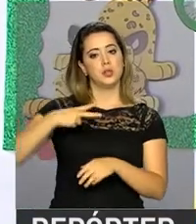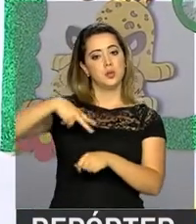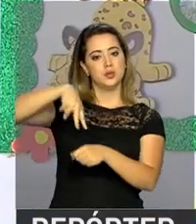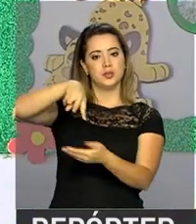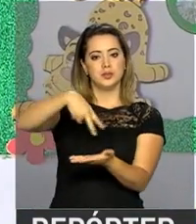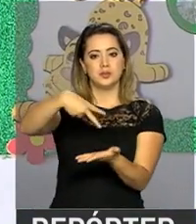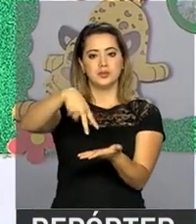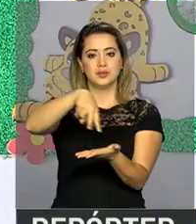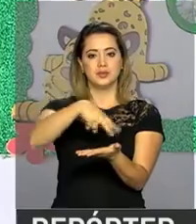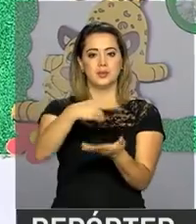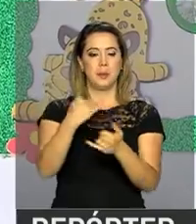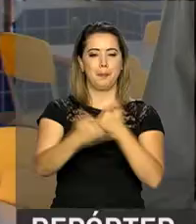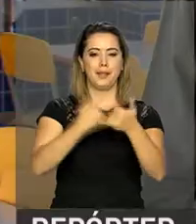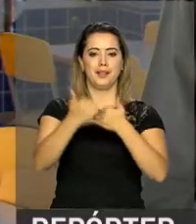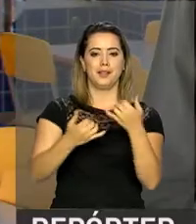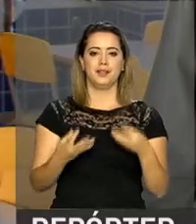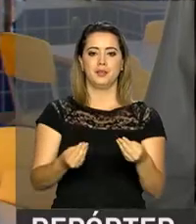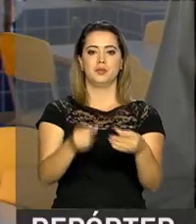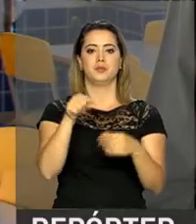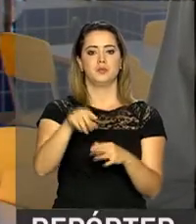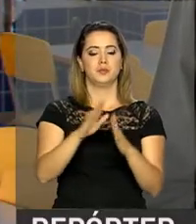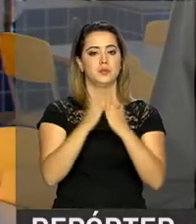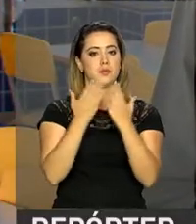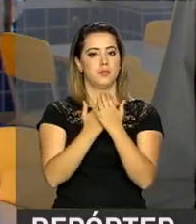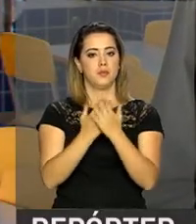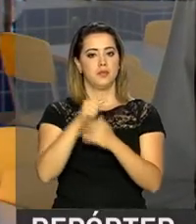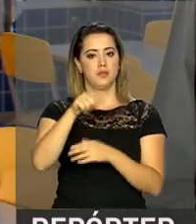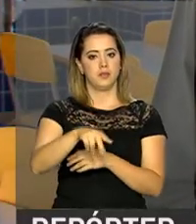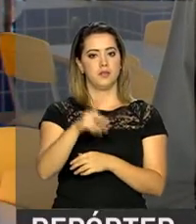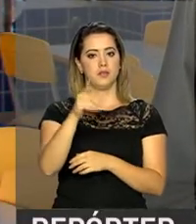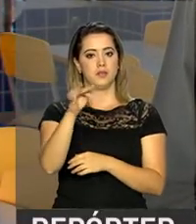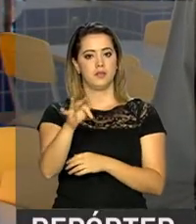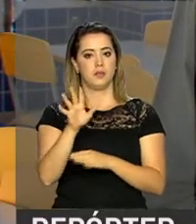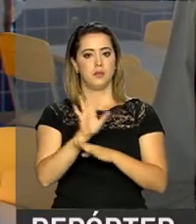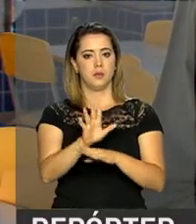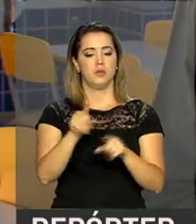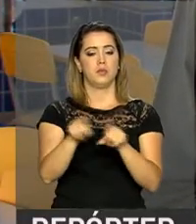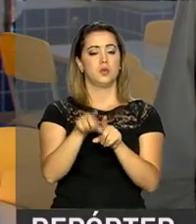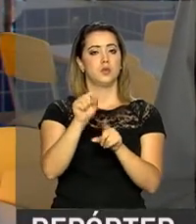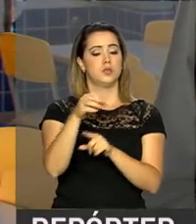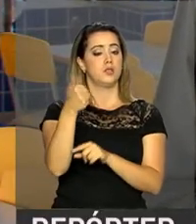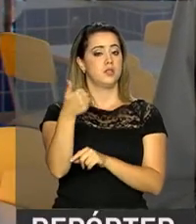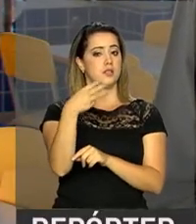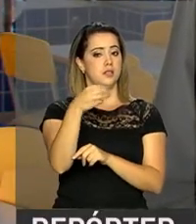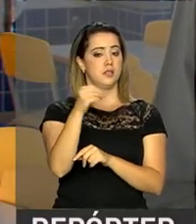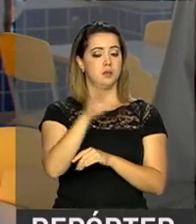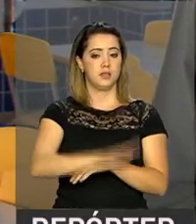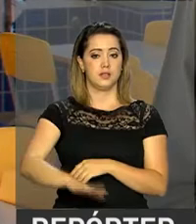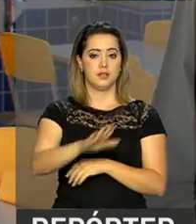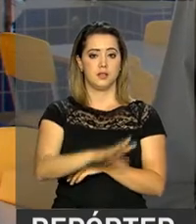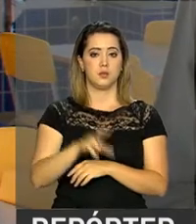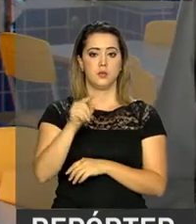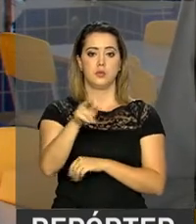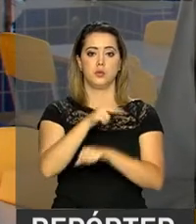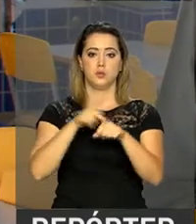e brincar muito. Essa creche aqui do Distrito Federal atende cerca de 130 crianças. Em todo o